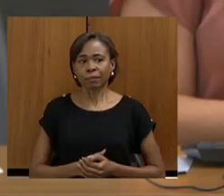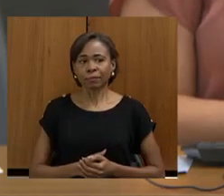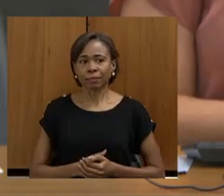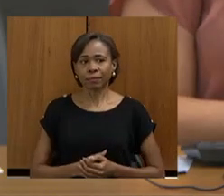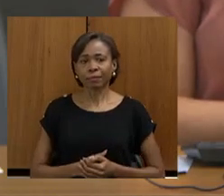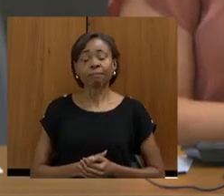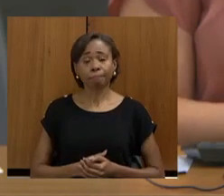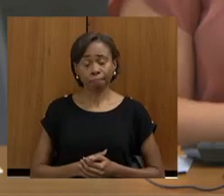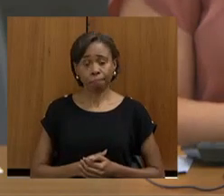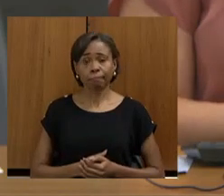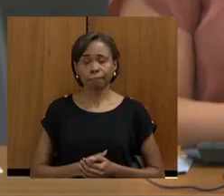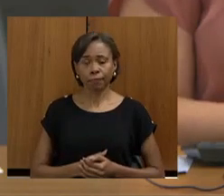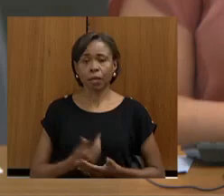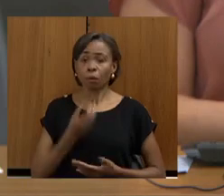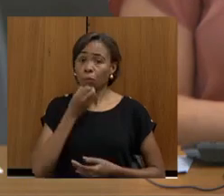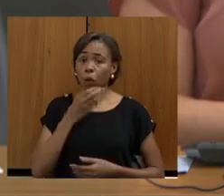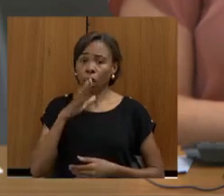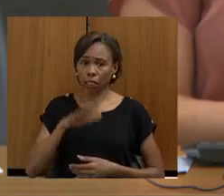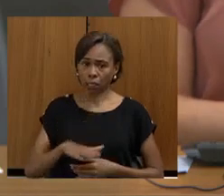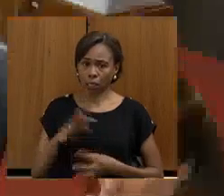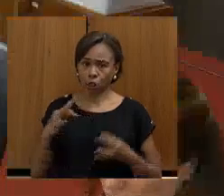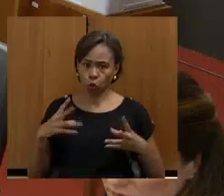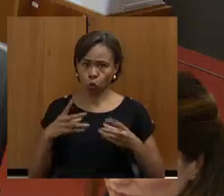Primeiro, boa tarde a todos.